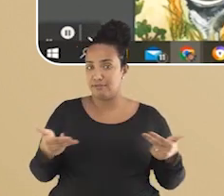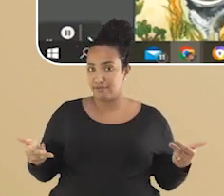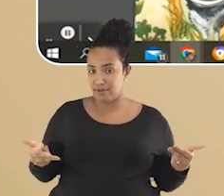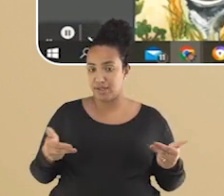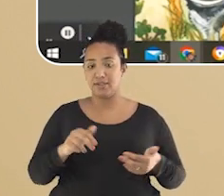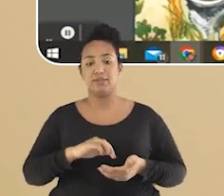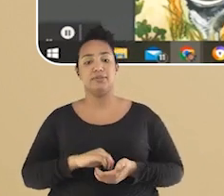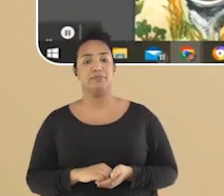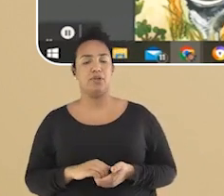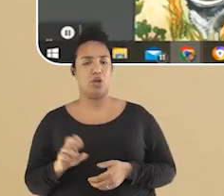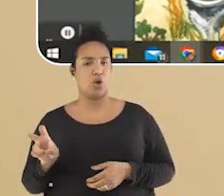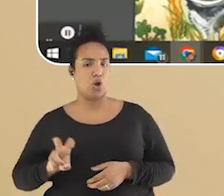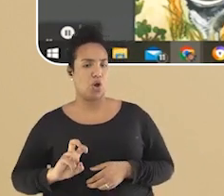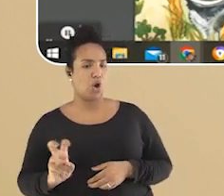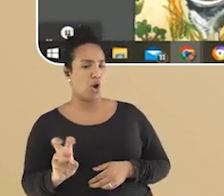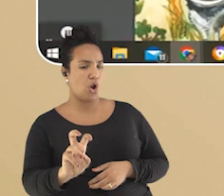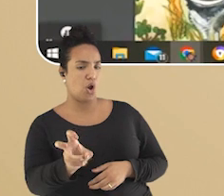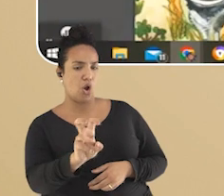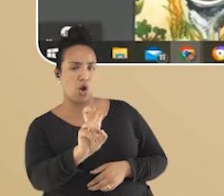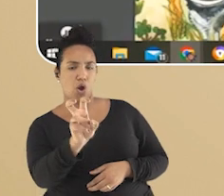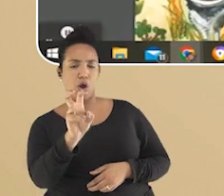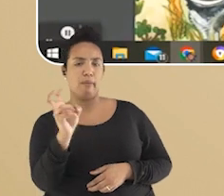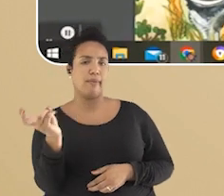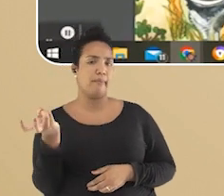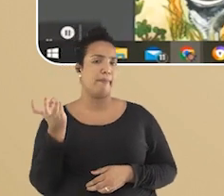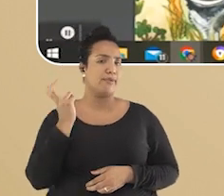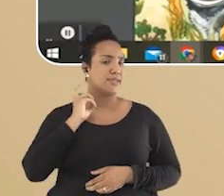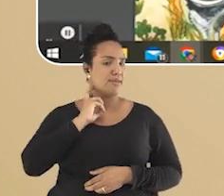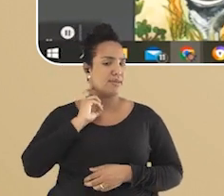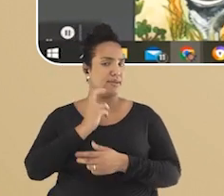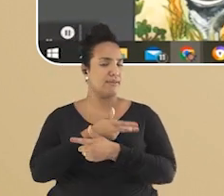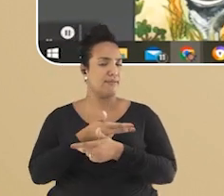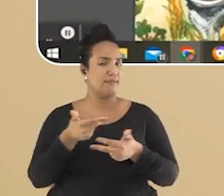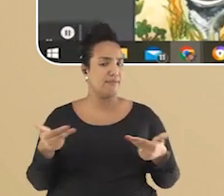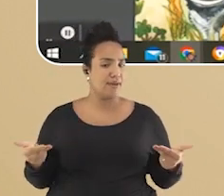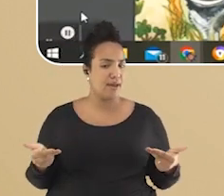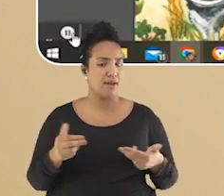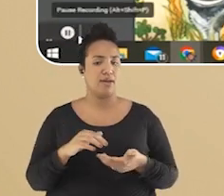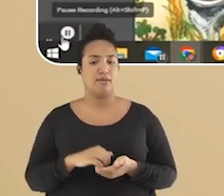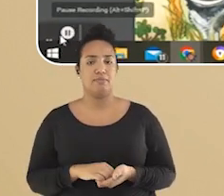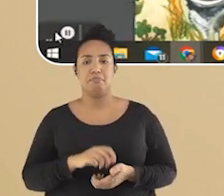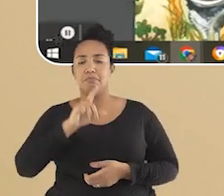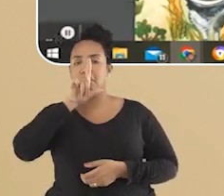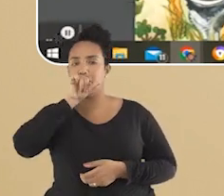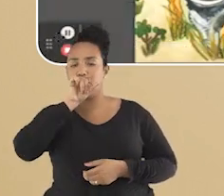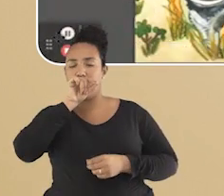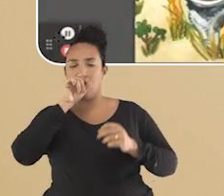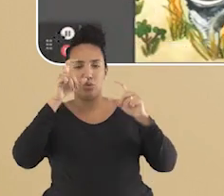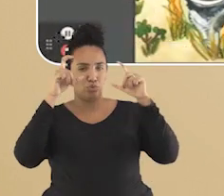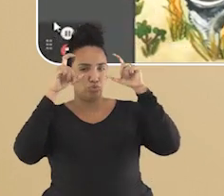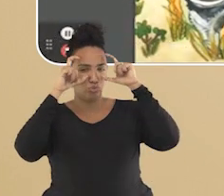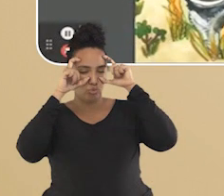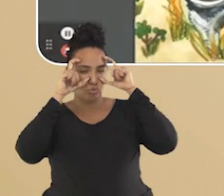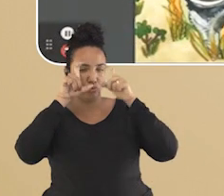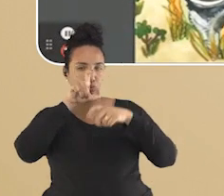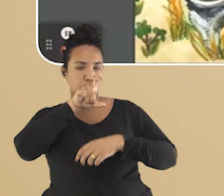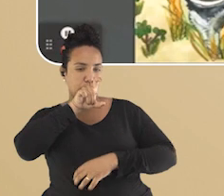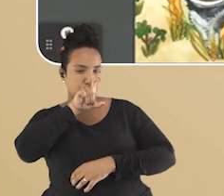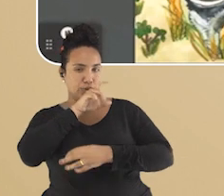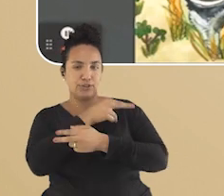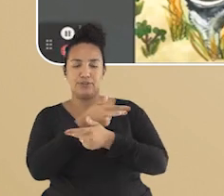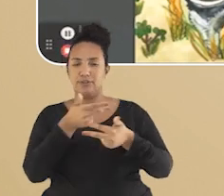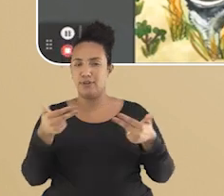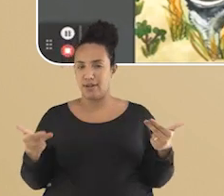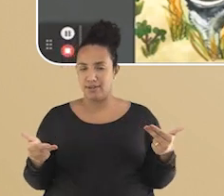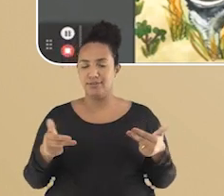tamanduá-bandeira, cascavel, cervo e morcego, tucano e coruja buraqueira. São